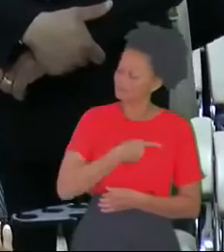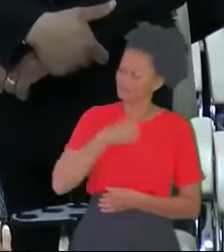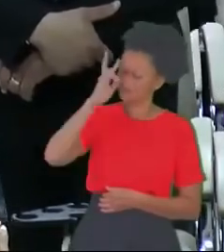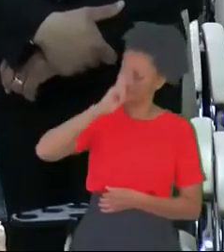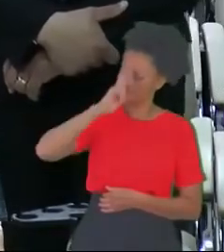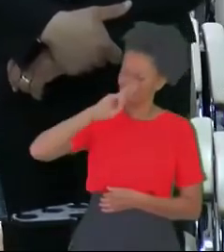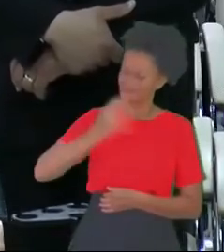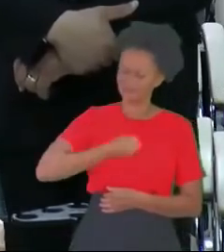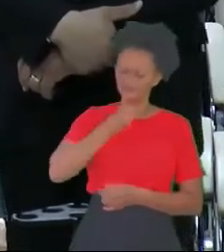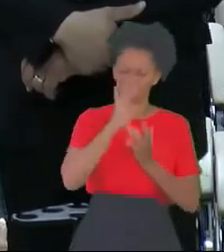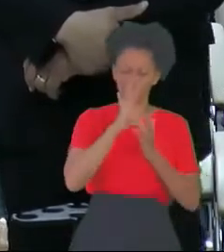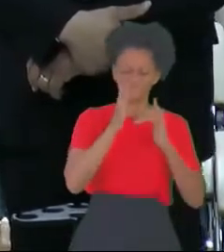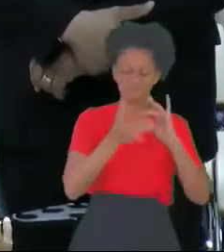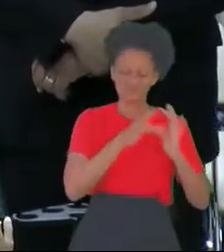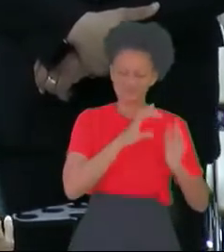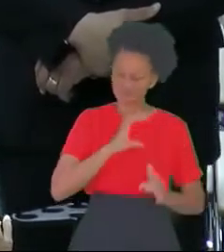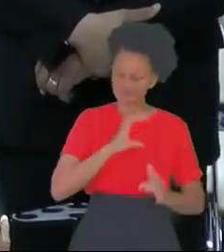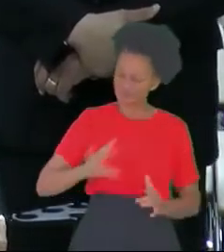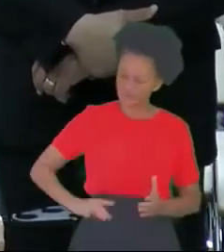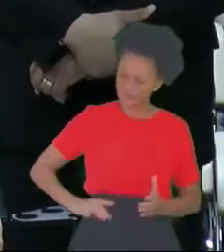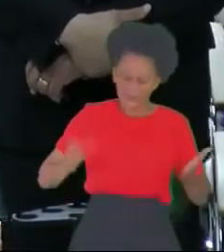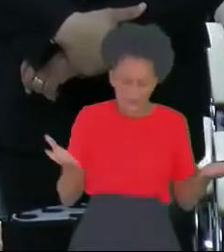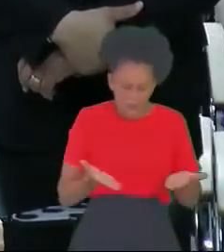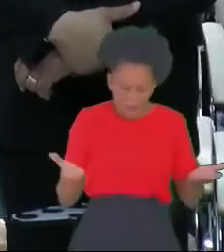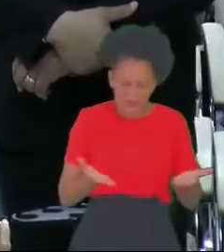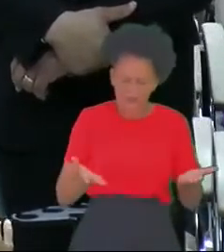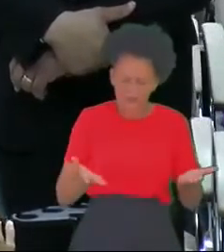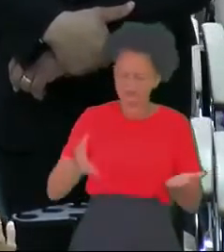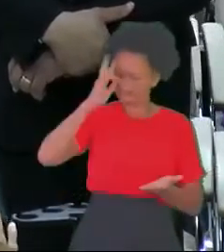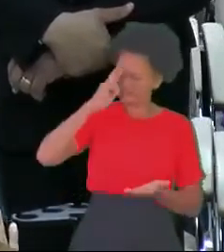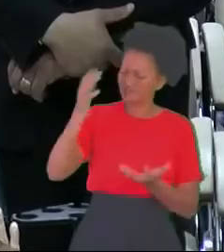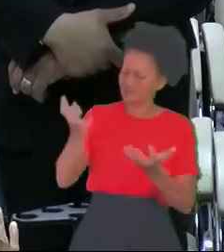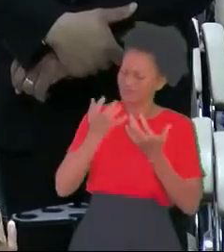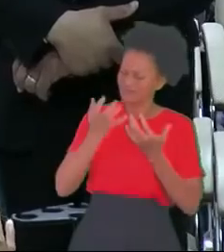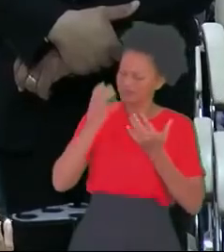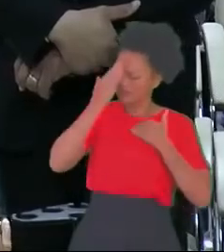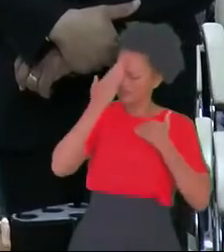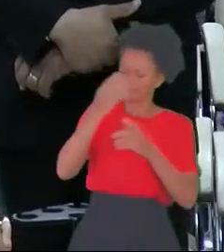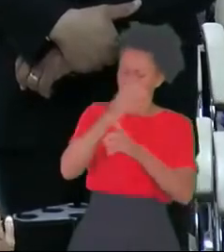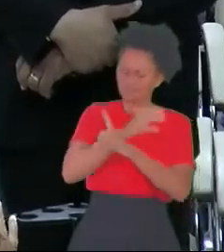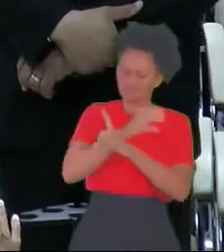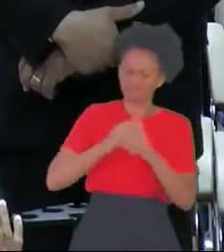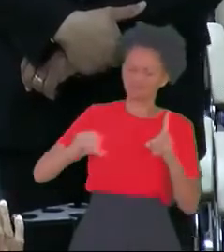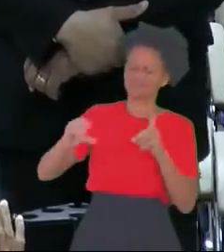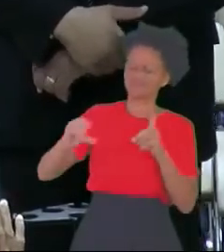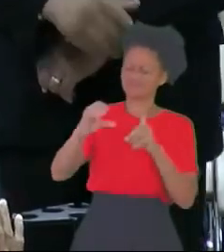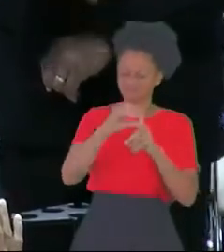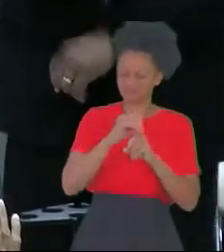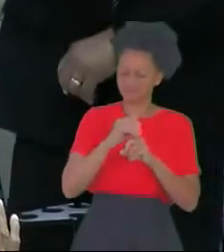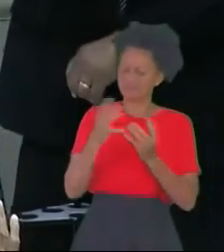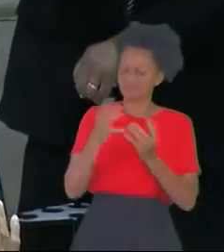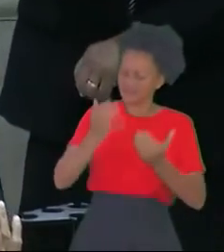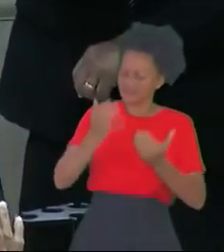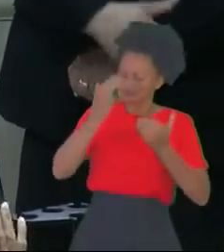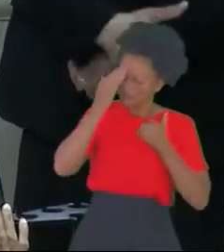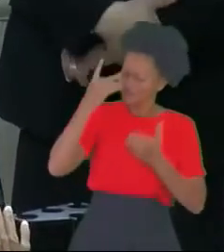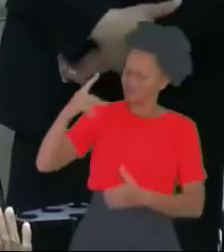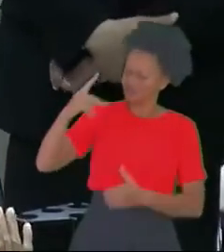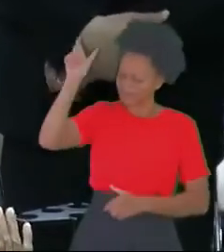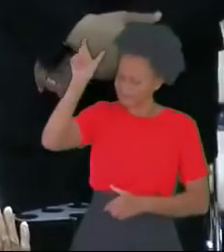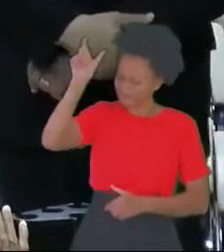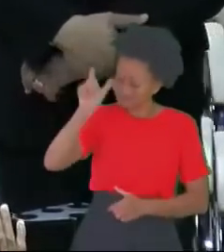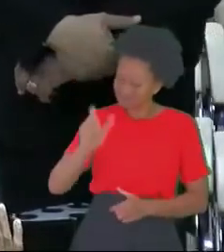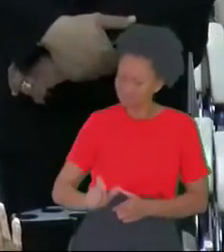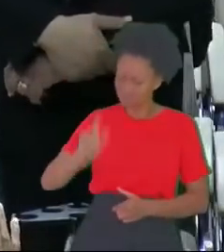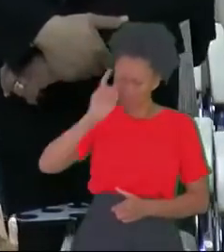Cristo. Neste momento, Senhor, eu quero te agradecer por este culto. Eu quero te agradecer, Senhor, pela tua presença.